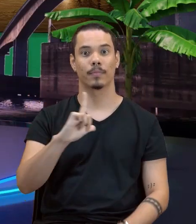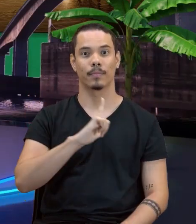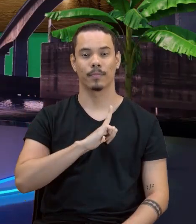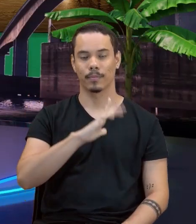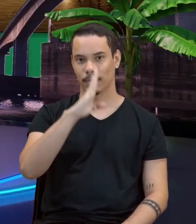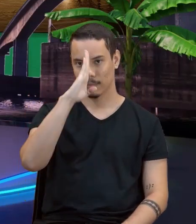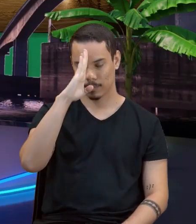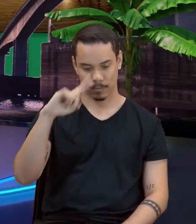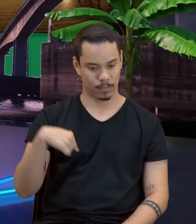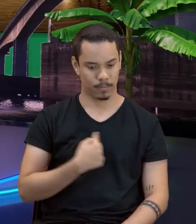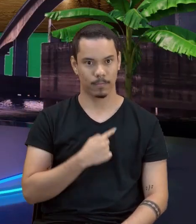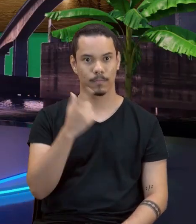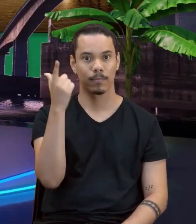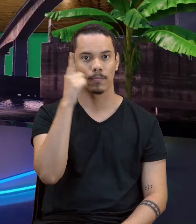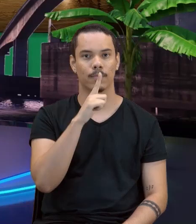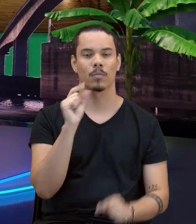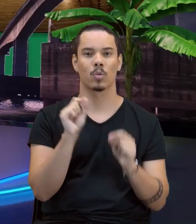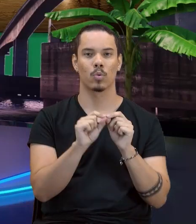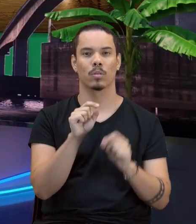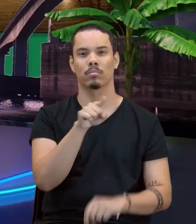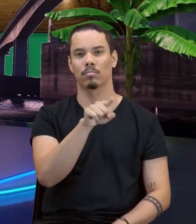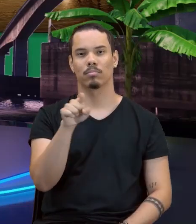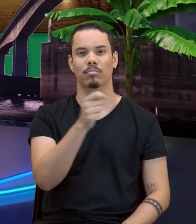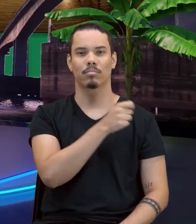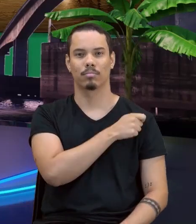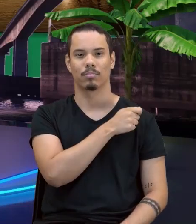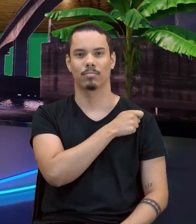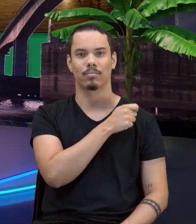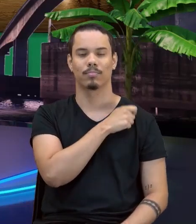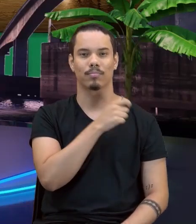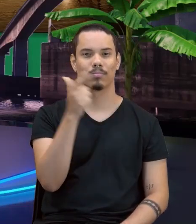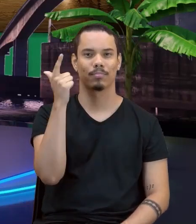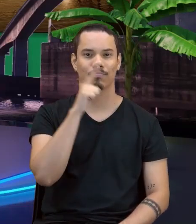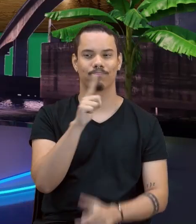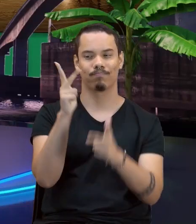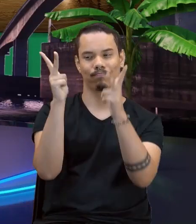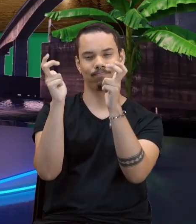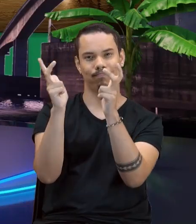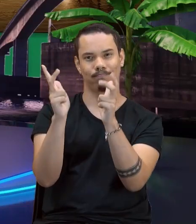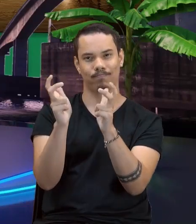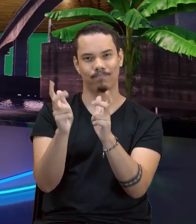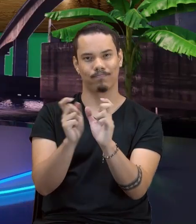conseguimos fazer com que o nosso querido aluno conseguisse detectar